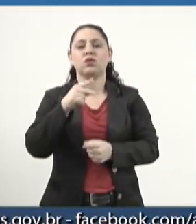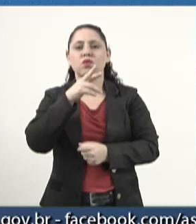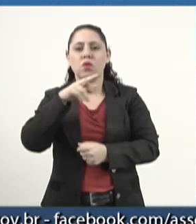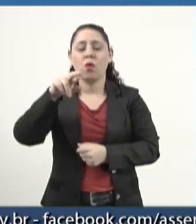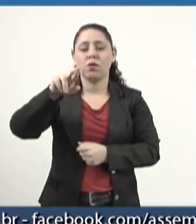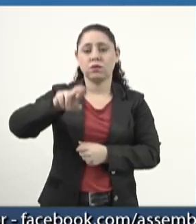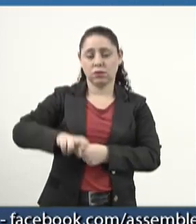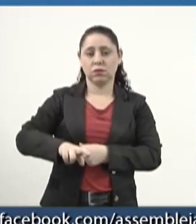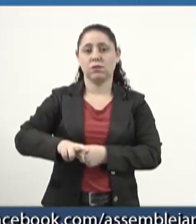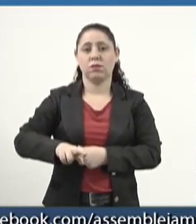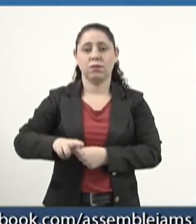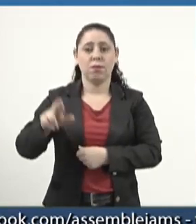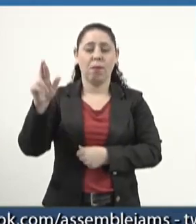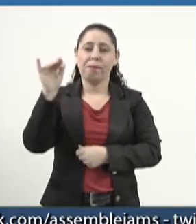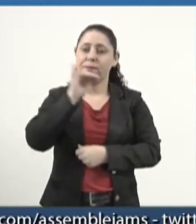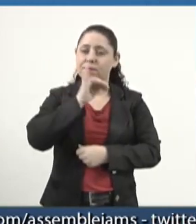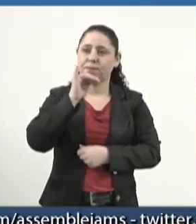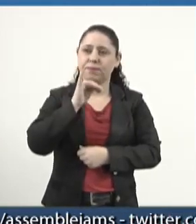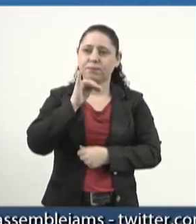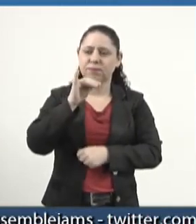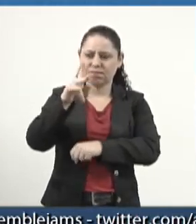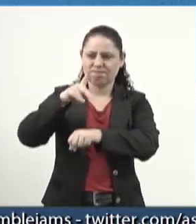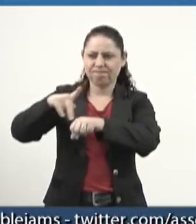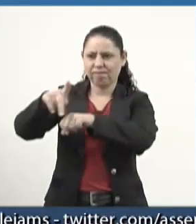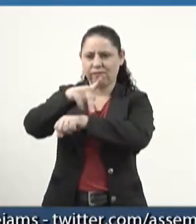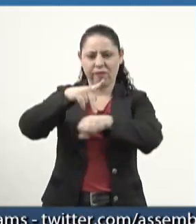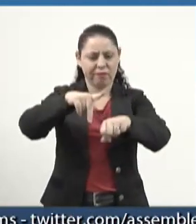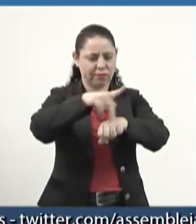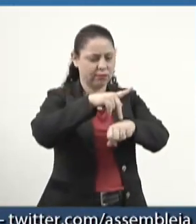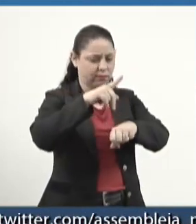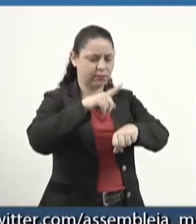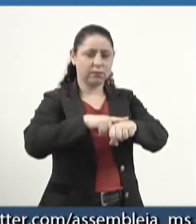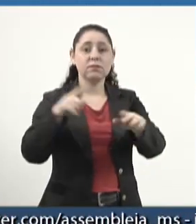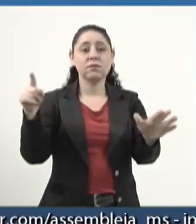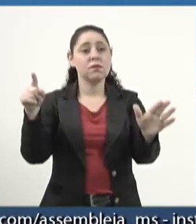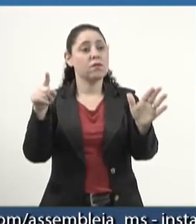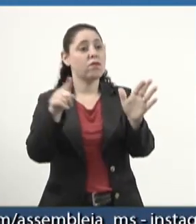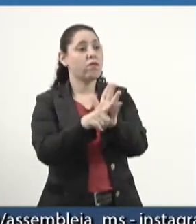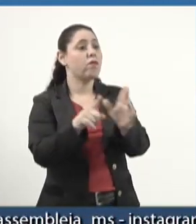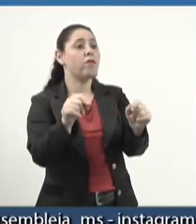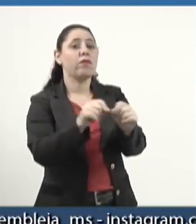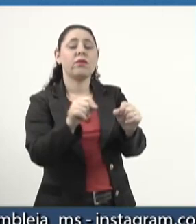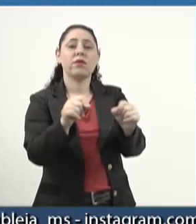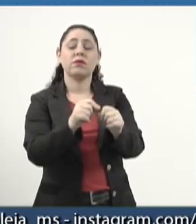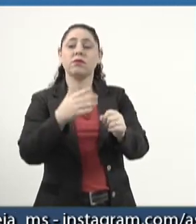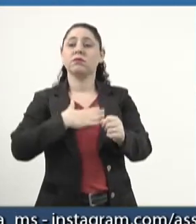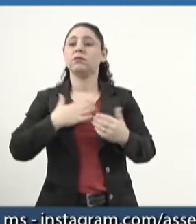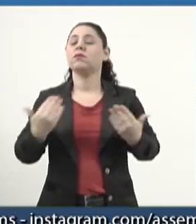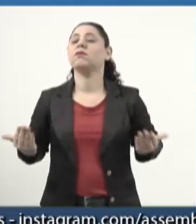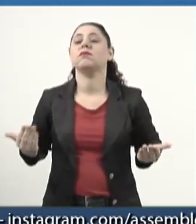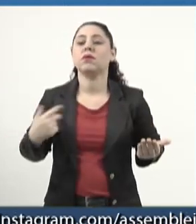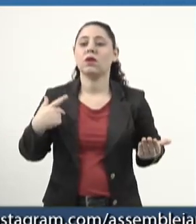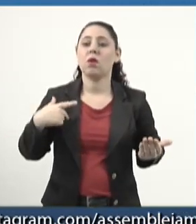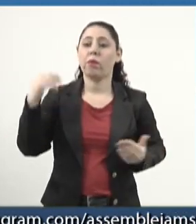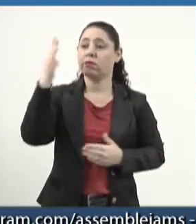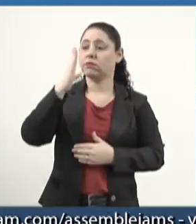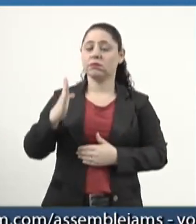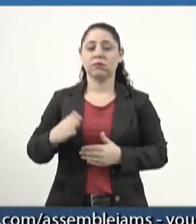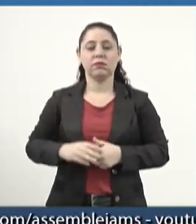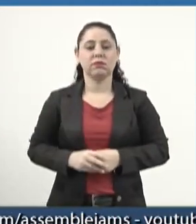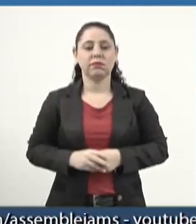Inglaterra, pessoas de vários países. E naquele momento a pergunta que todo mundo fazia para mim quando eu dizia que eu era